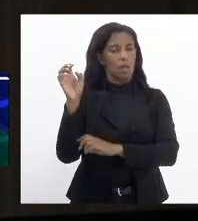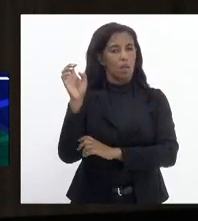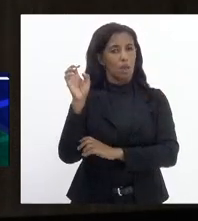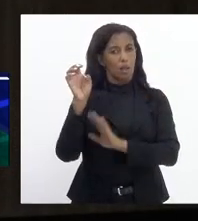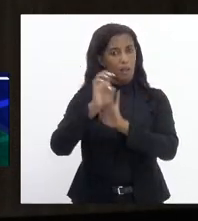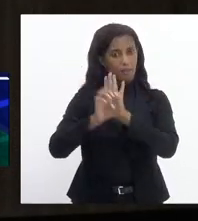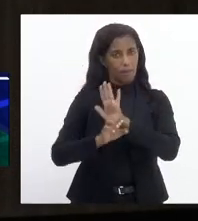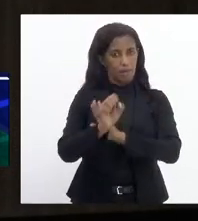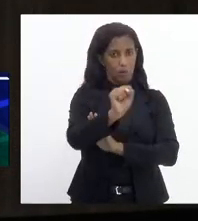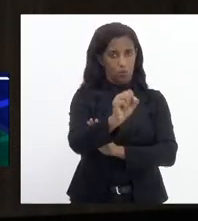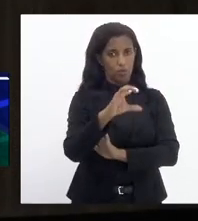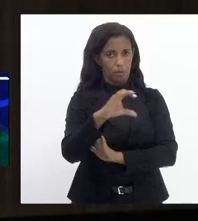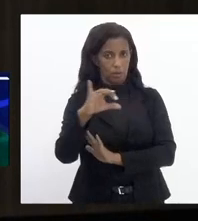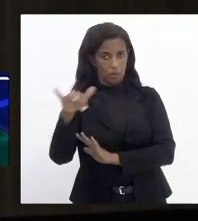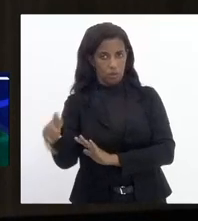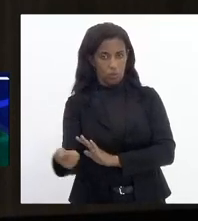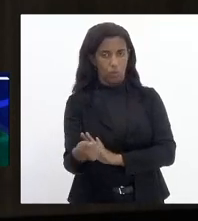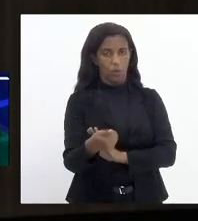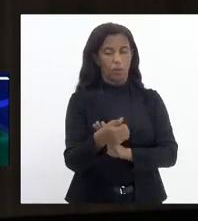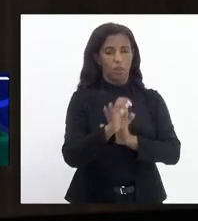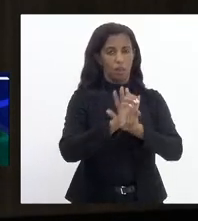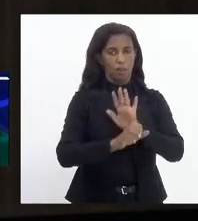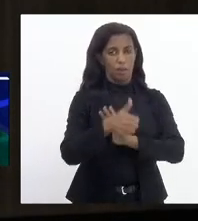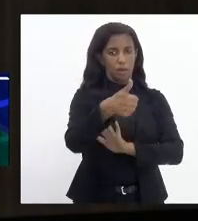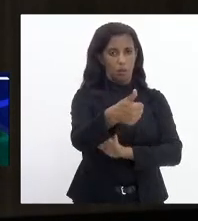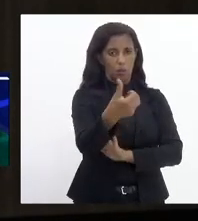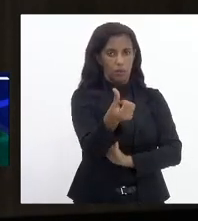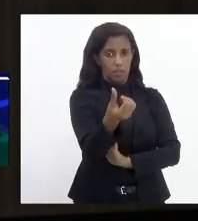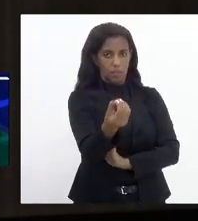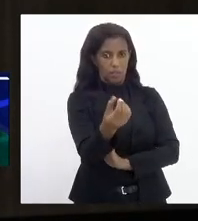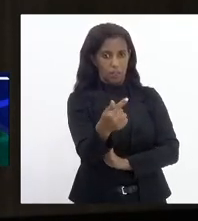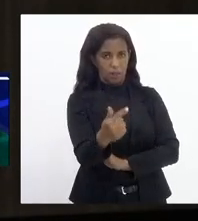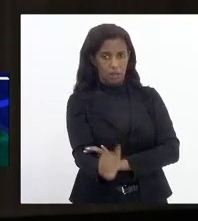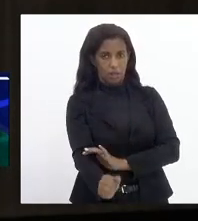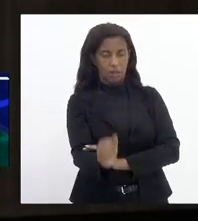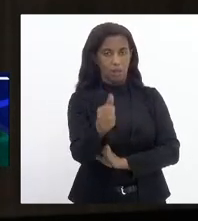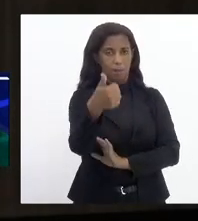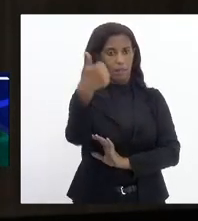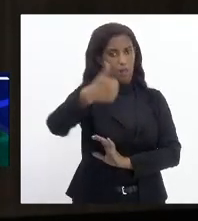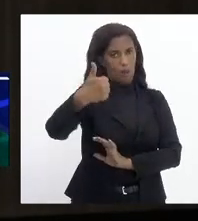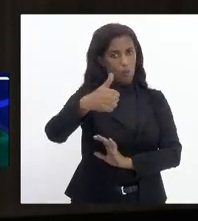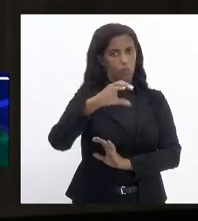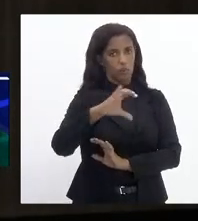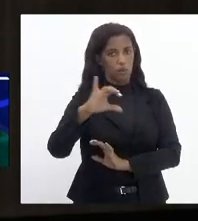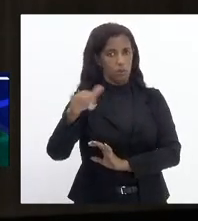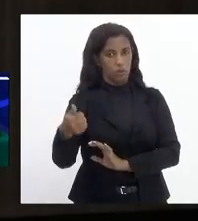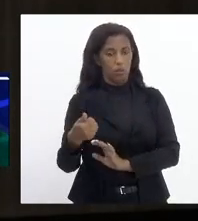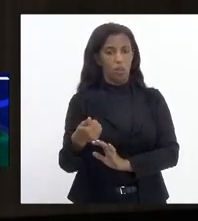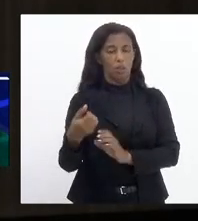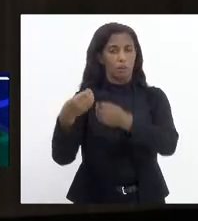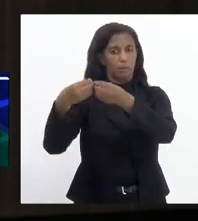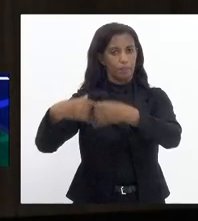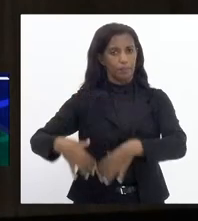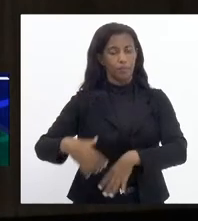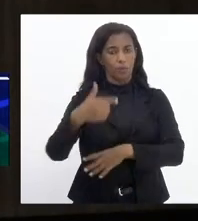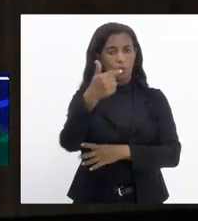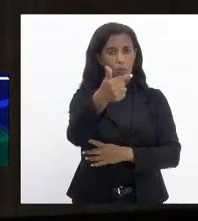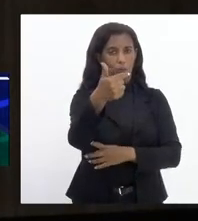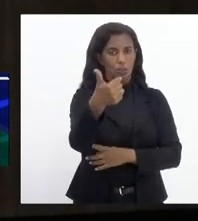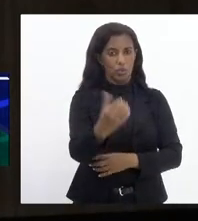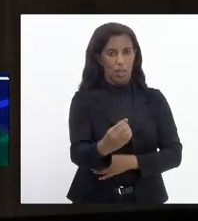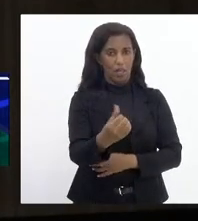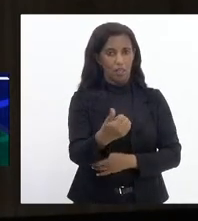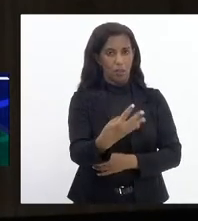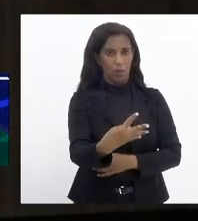pela prejudicabilidade da emenda 1, 60 e 70, pela emenda 1 da CCJ, pela prejudicabilidade das emendas